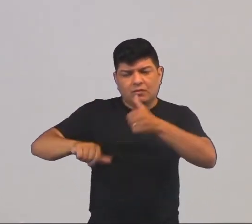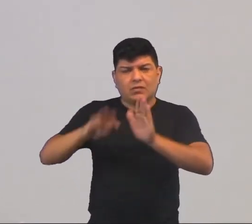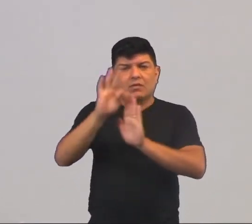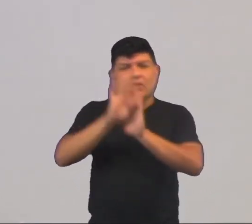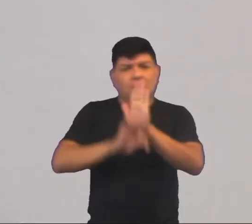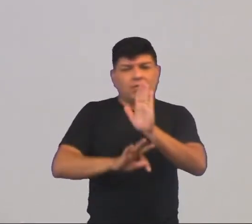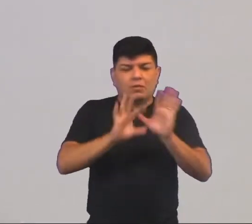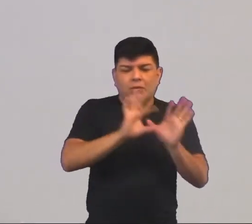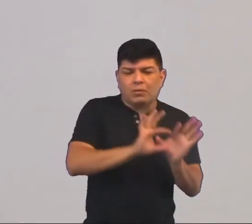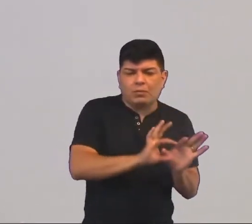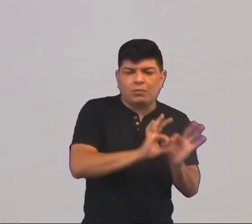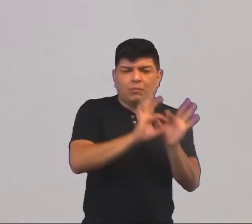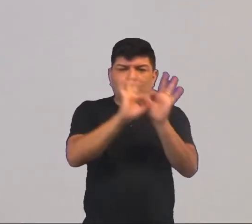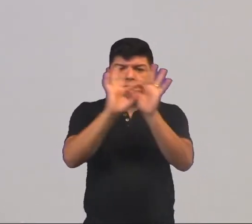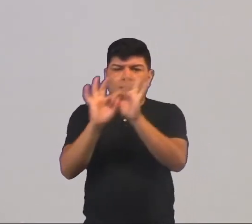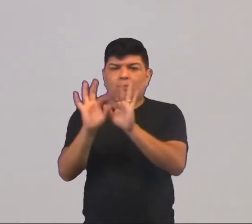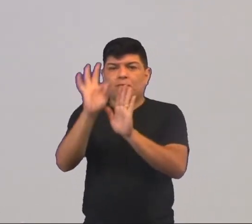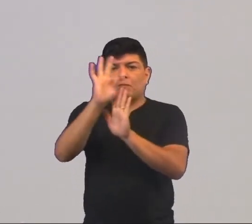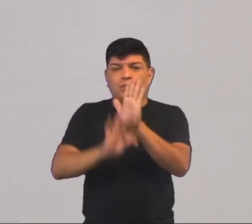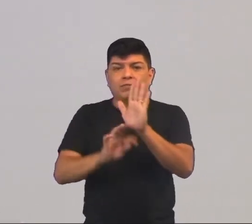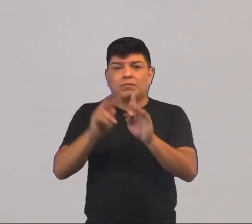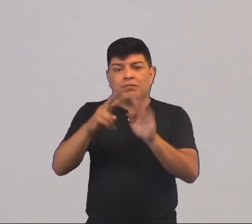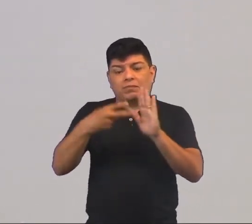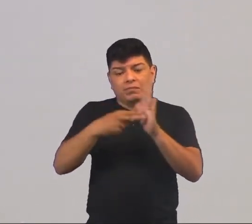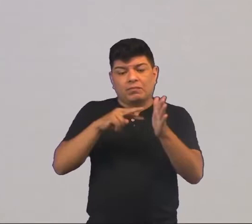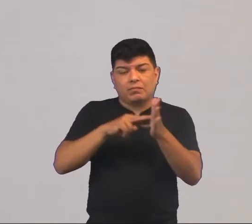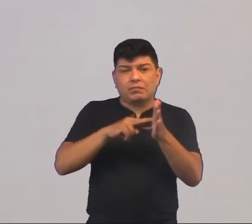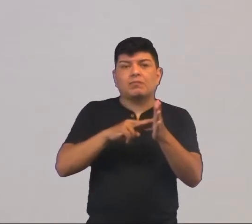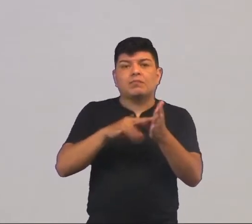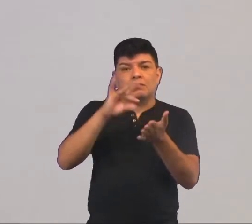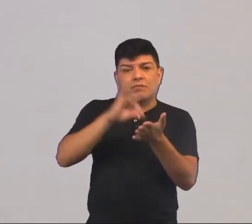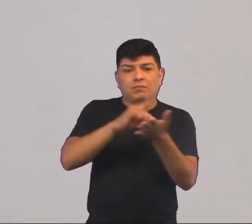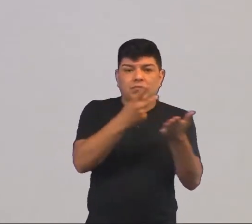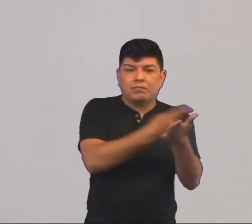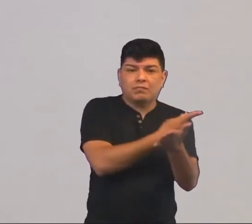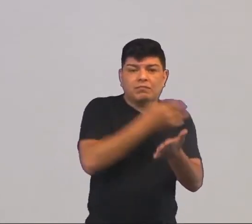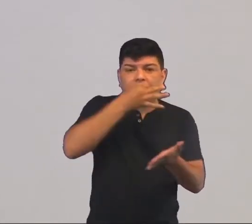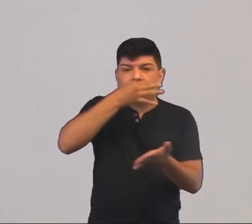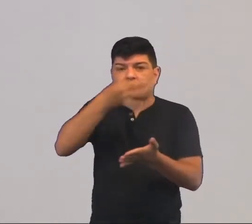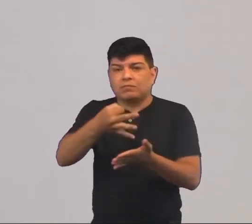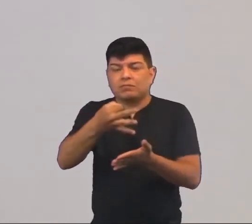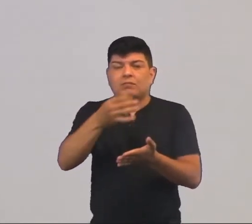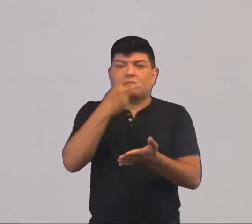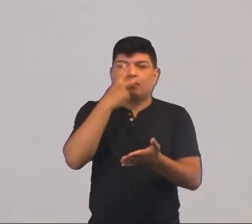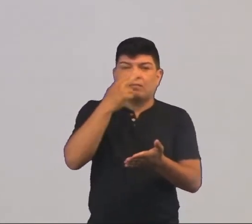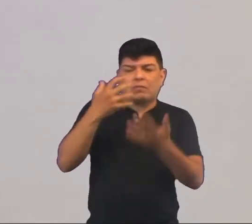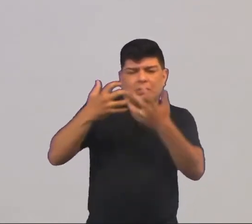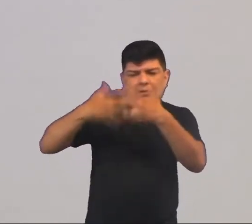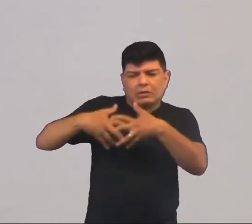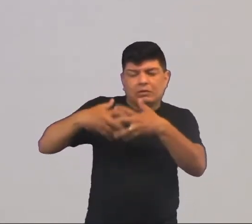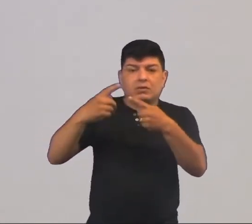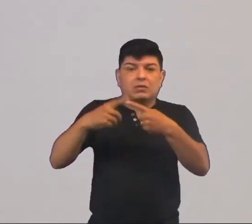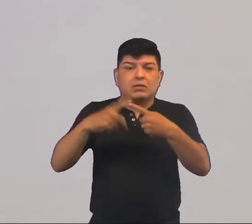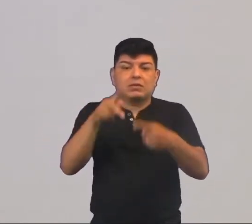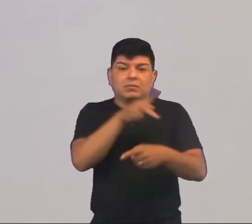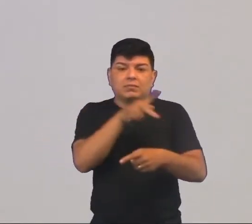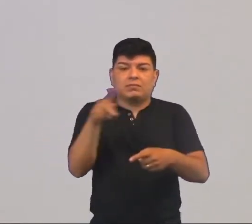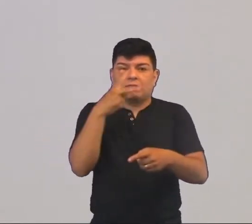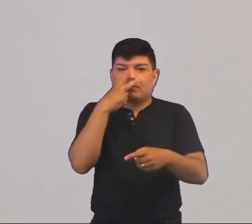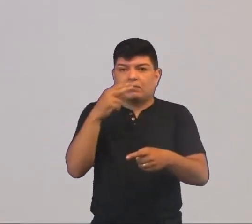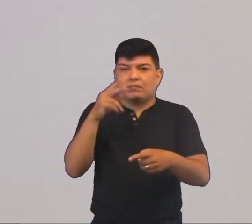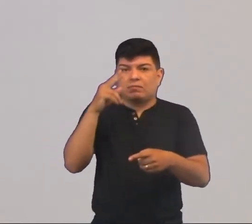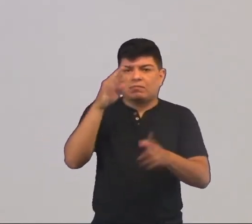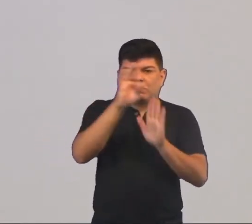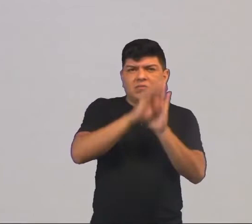texto dentro do contexto do texto, porque quando a gente vê o significado de fato, opinião, você pode ficar confuso assim, ah, professora, mas esse texto